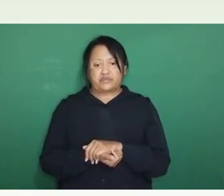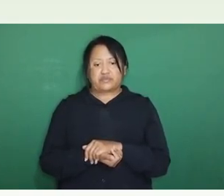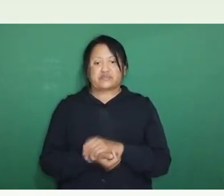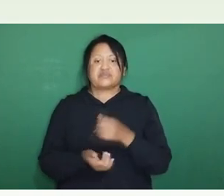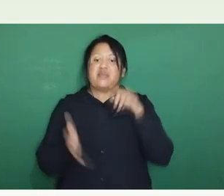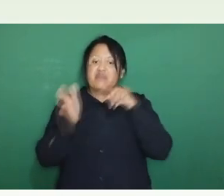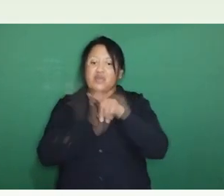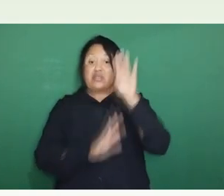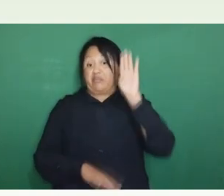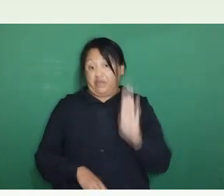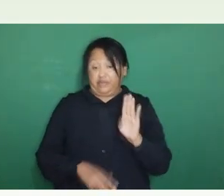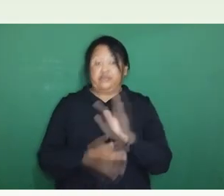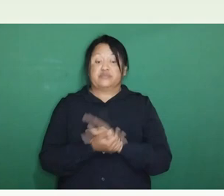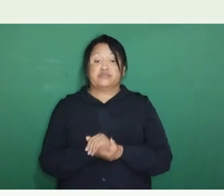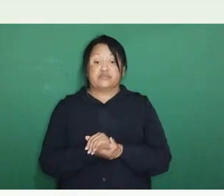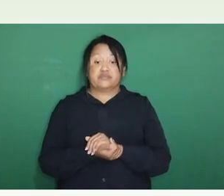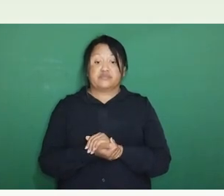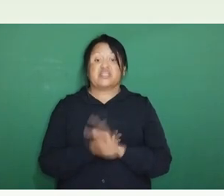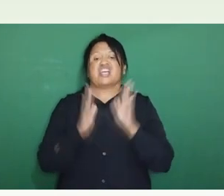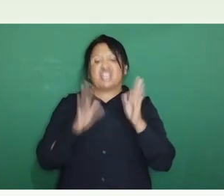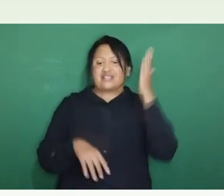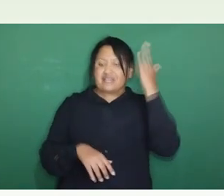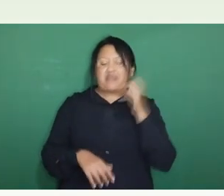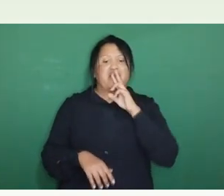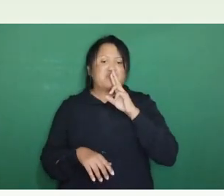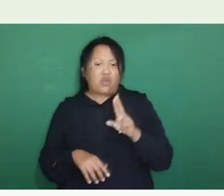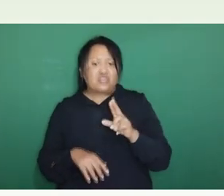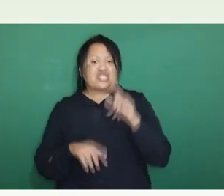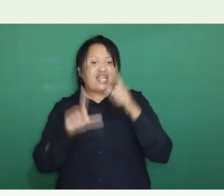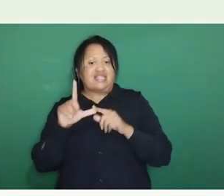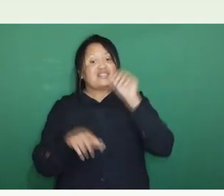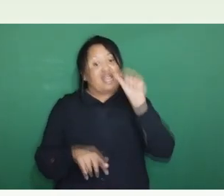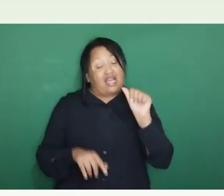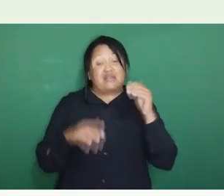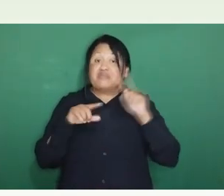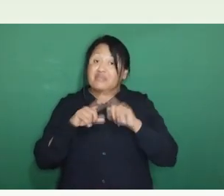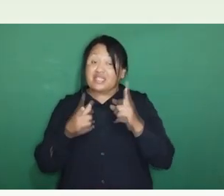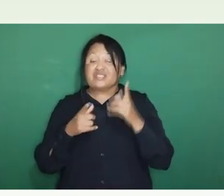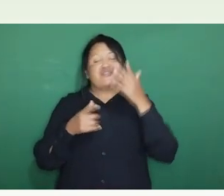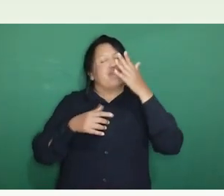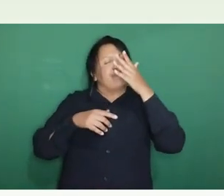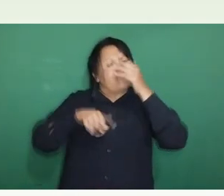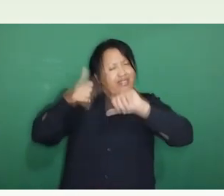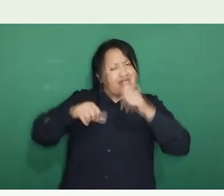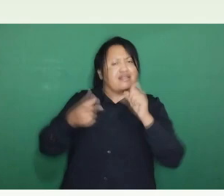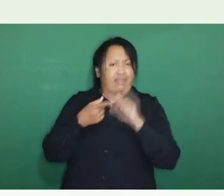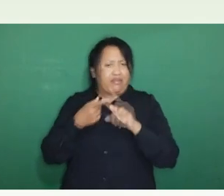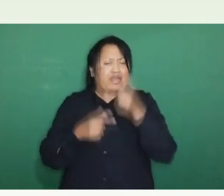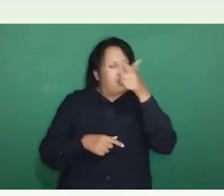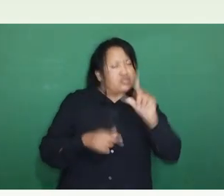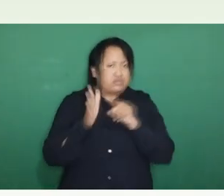alternativa B a gente já sabe a resposta né que a letra A mas vamos analisar as outras